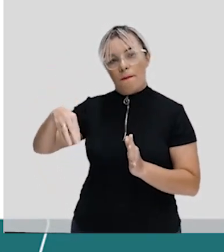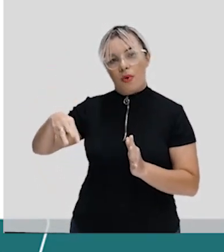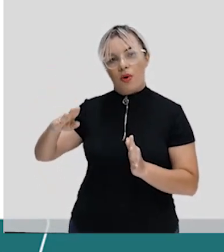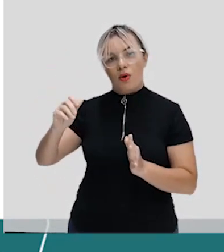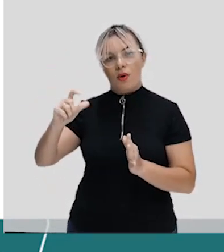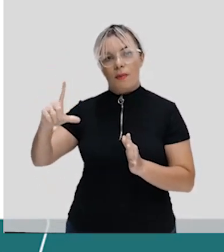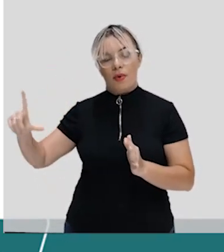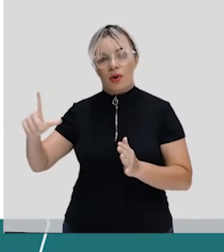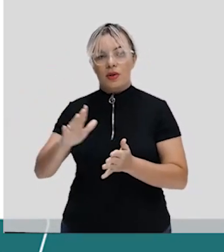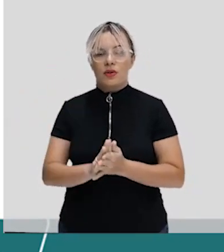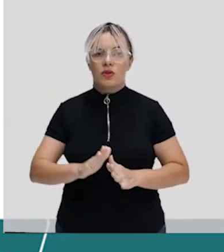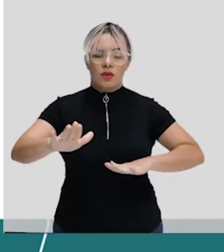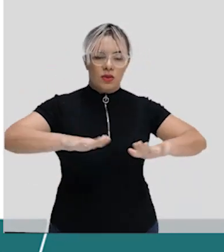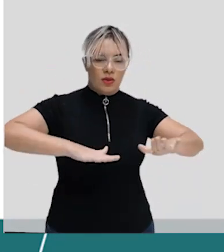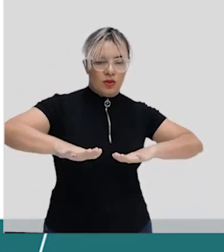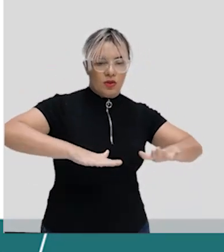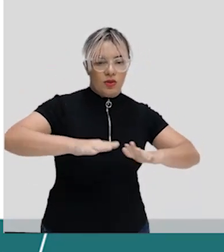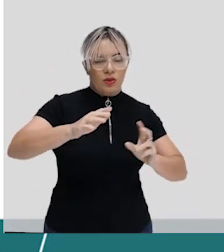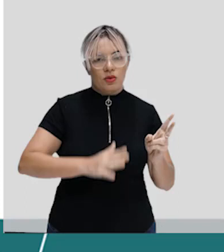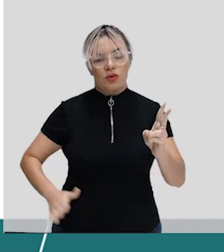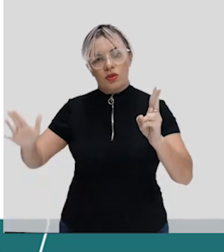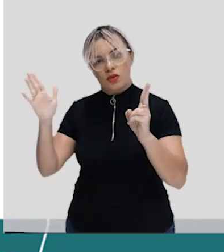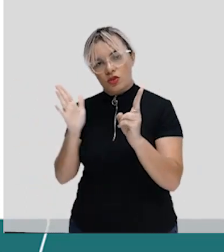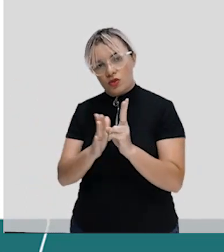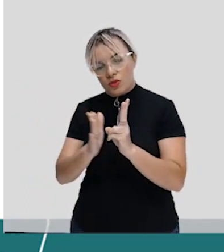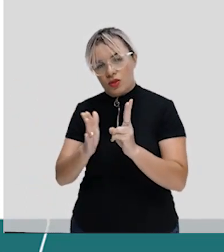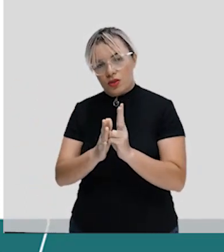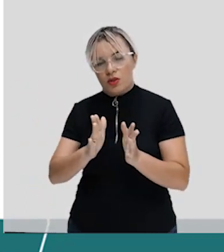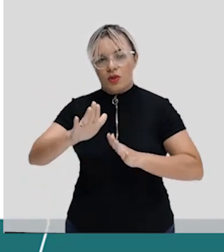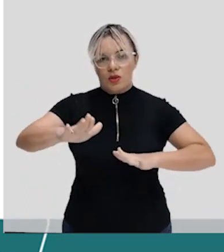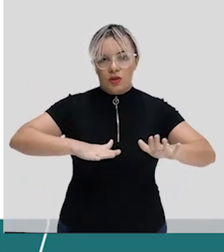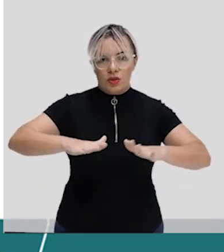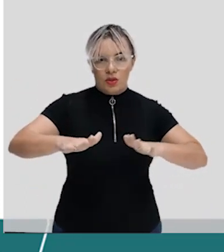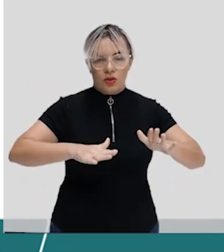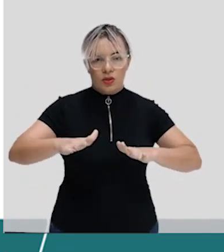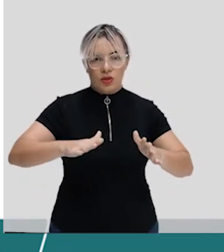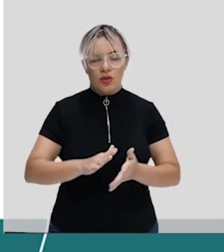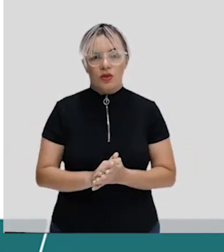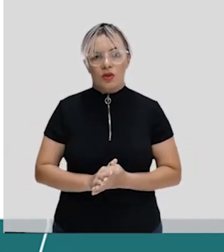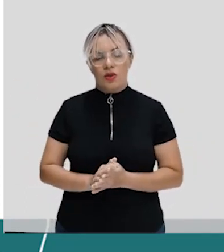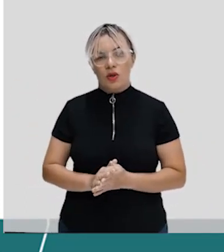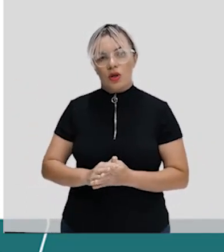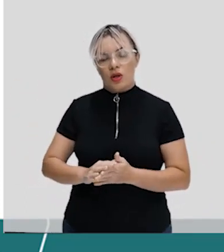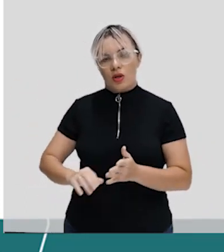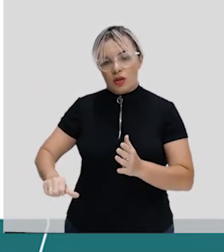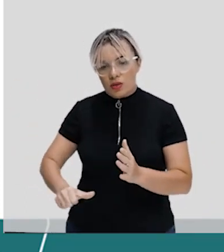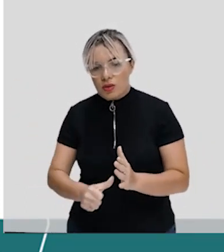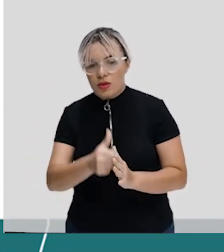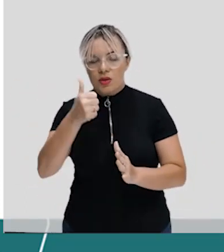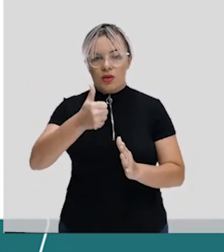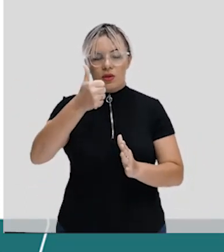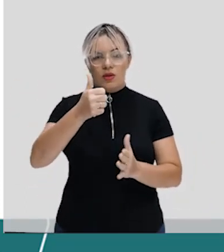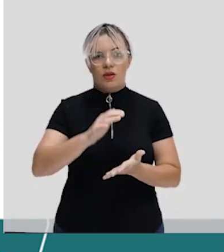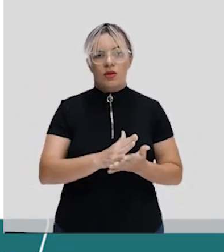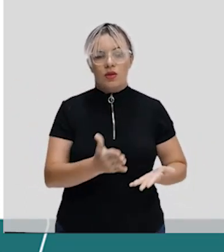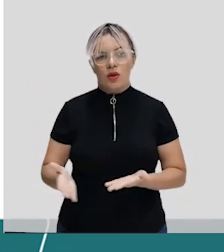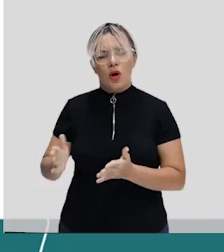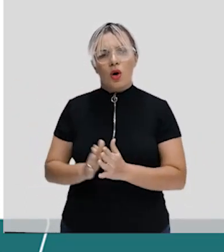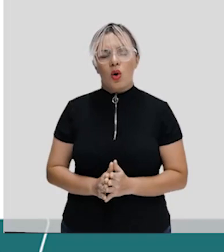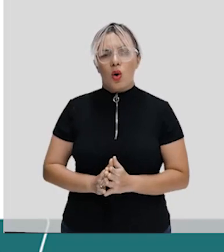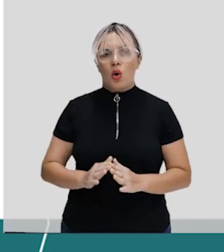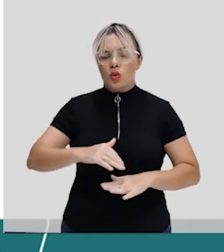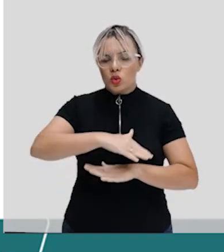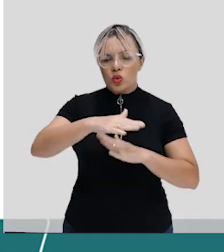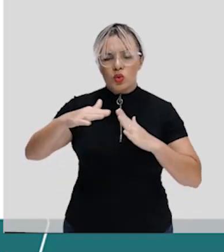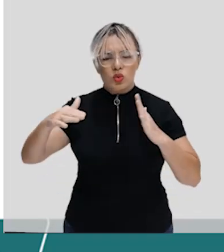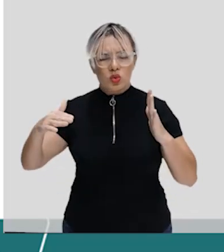né? Se fala dos movimentos nativistas, os movimentos emancipacionistas. Então, todo esse enredo de